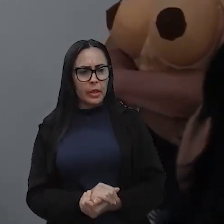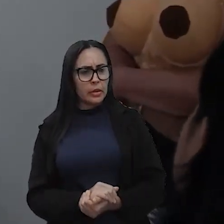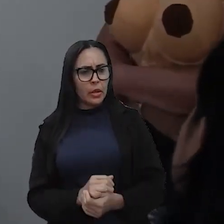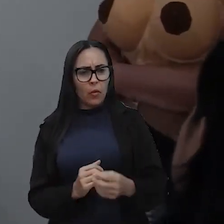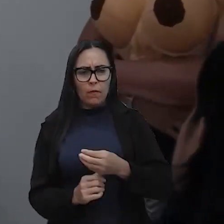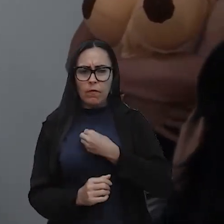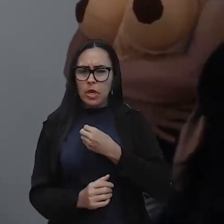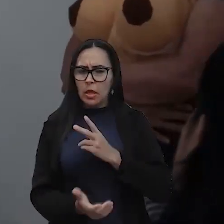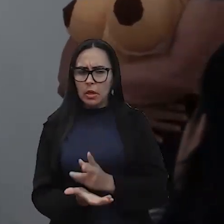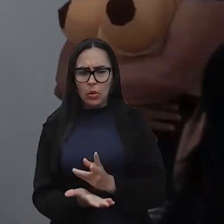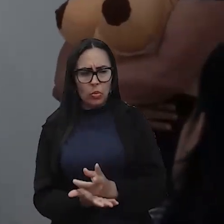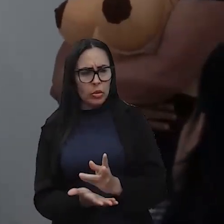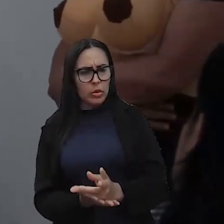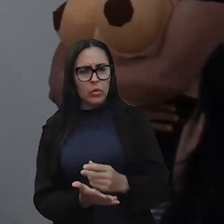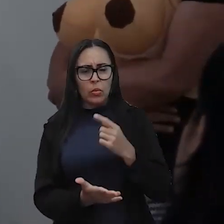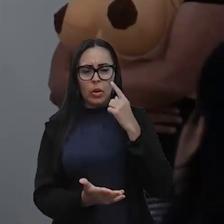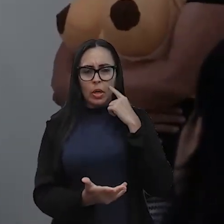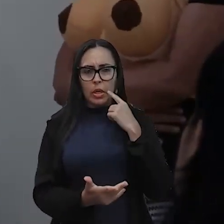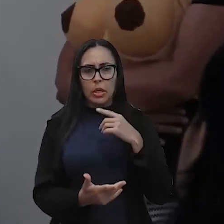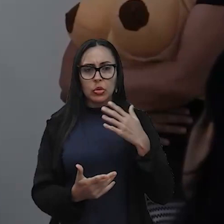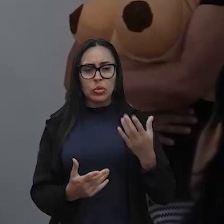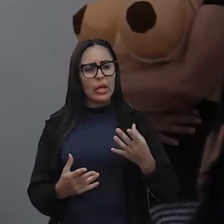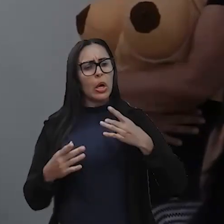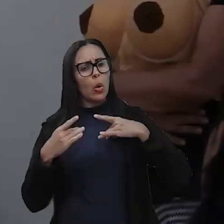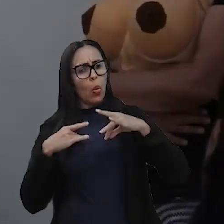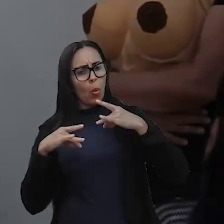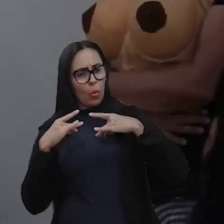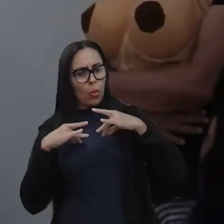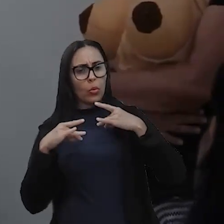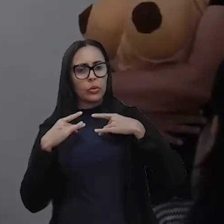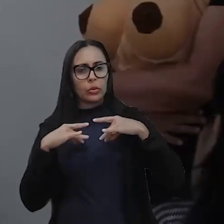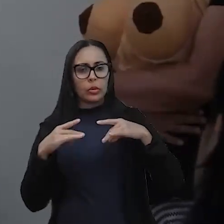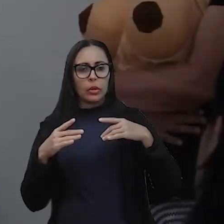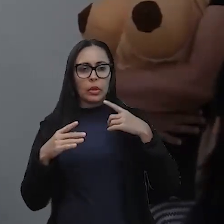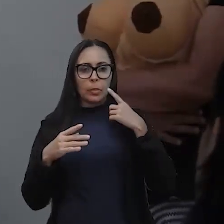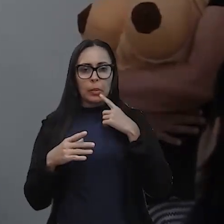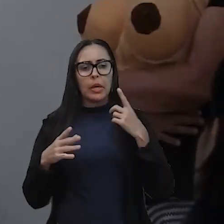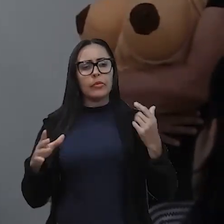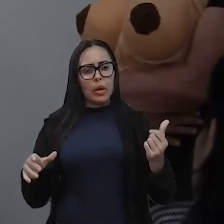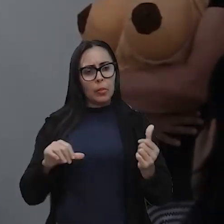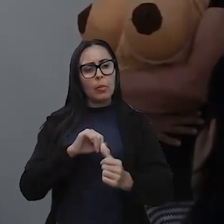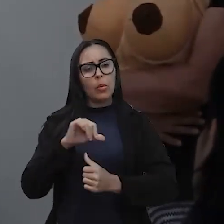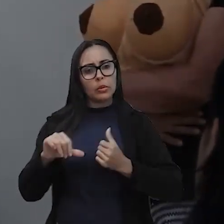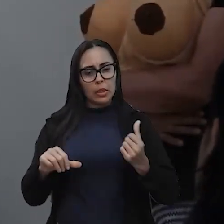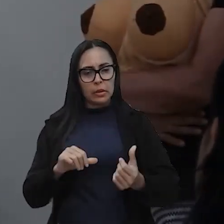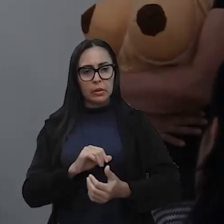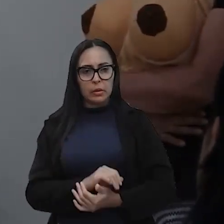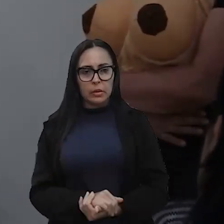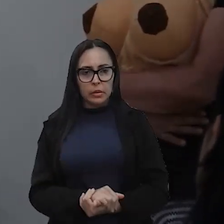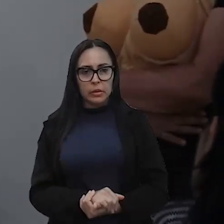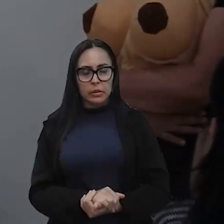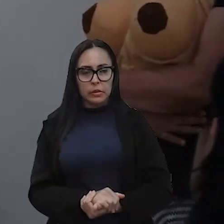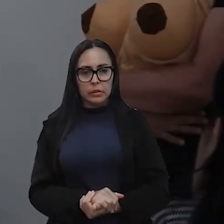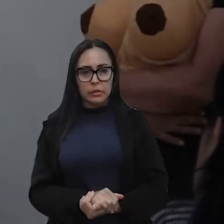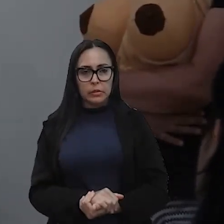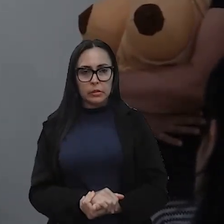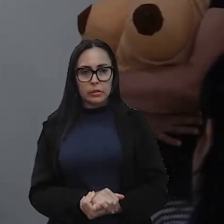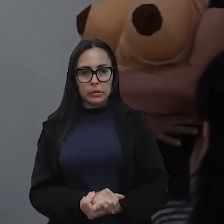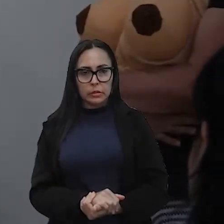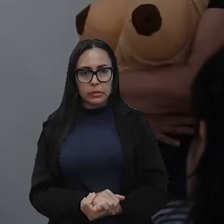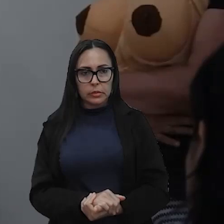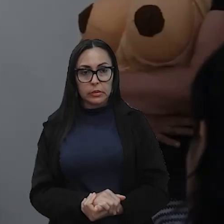um padrão hormonal que chegou, mas vai mudar e vai passar, certo? Se permanecer